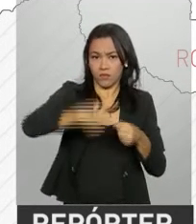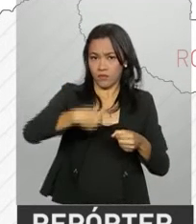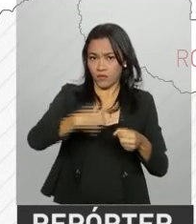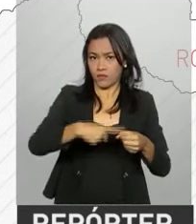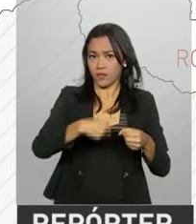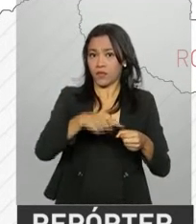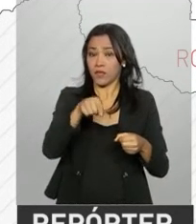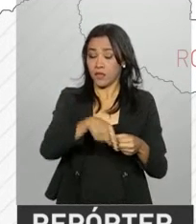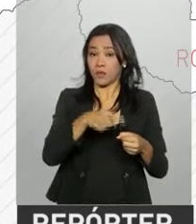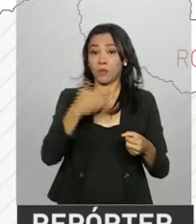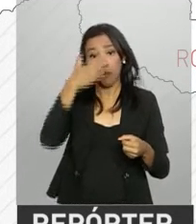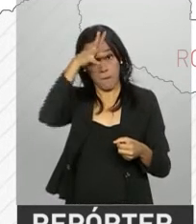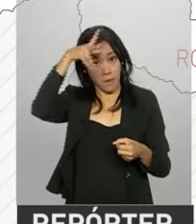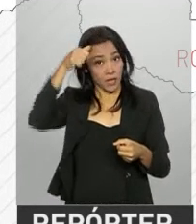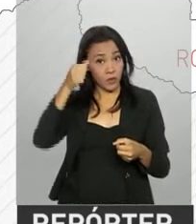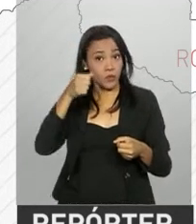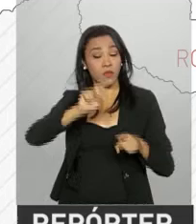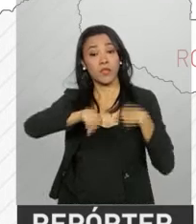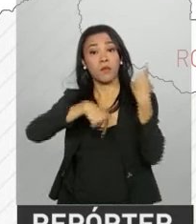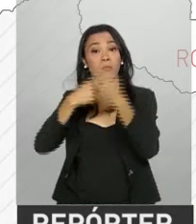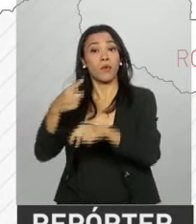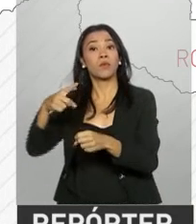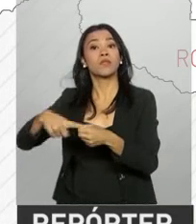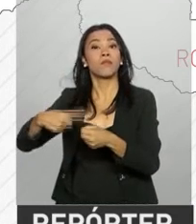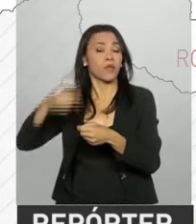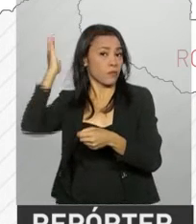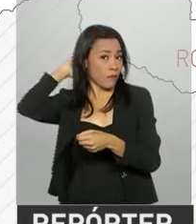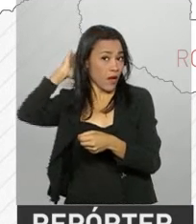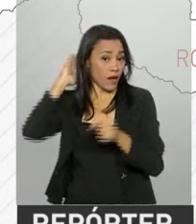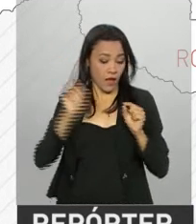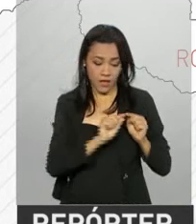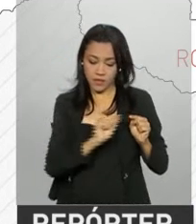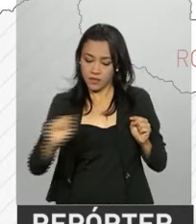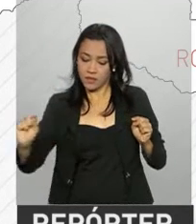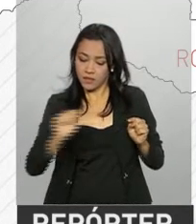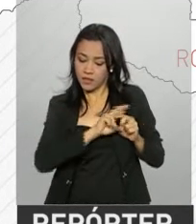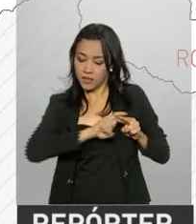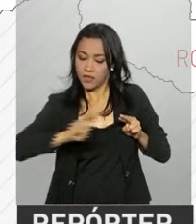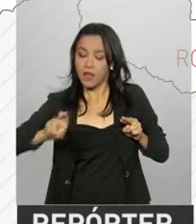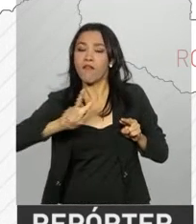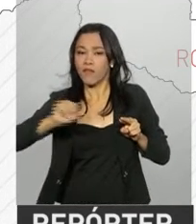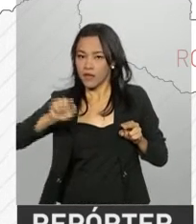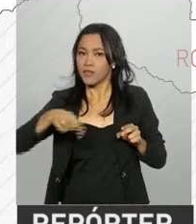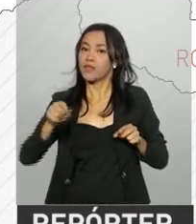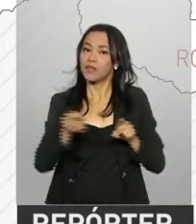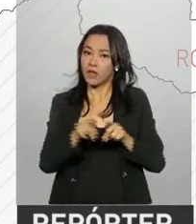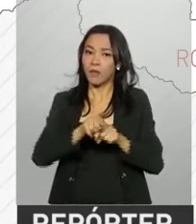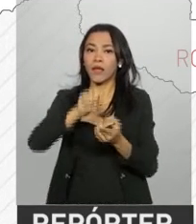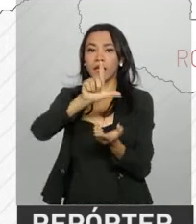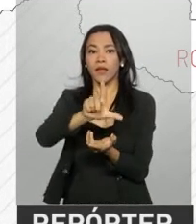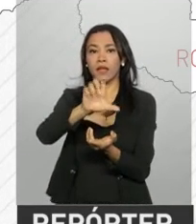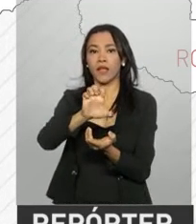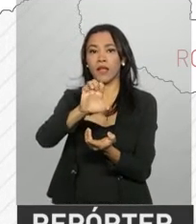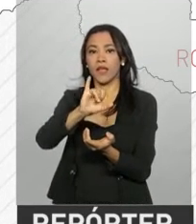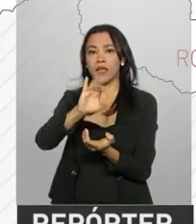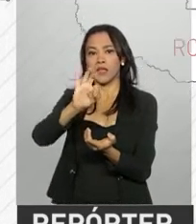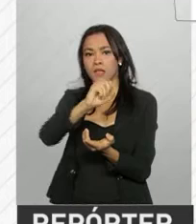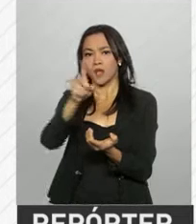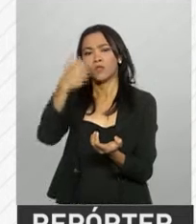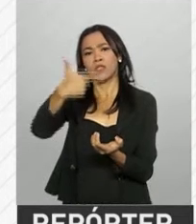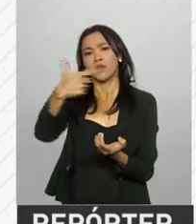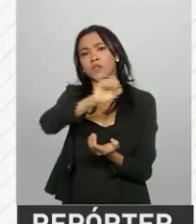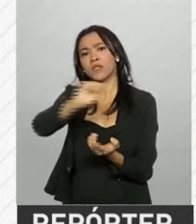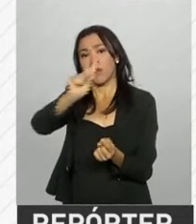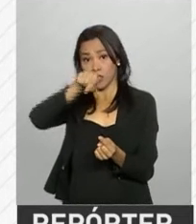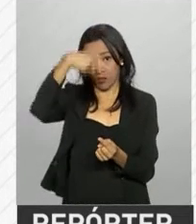no Mato Grosso a miritituba no Pará conhecida como ferrogrão deve ser leiloada no segundo semestre do ano que vem